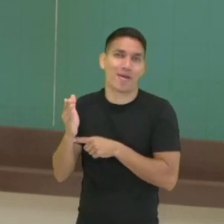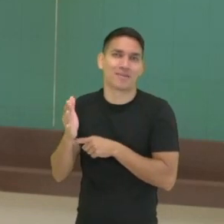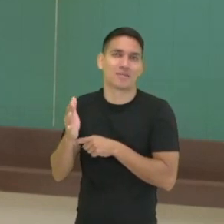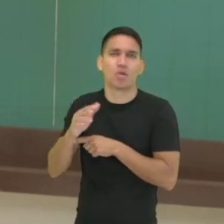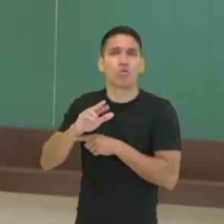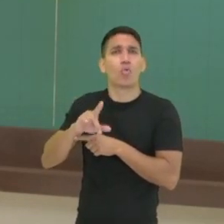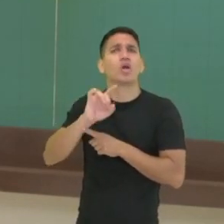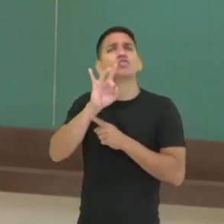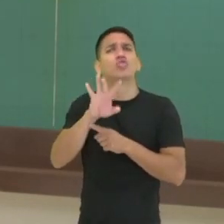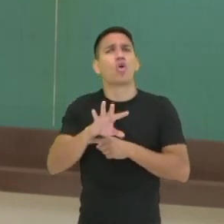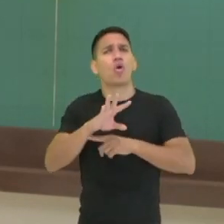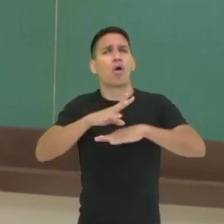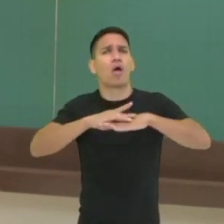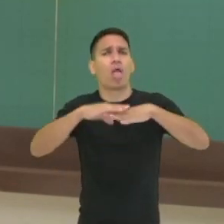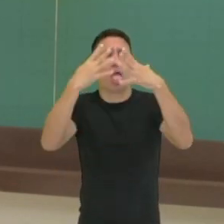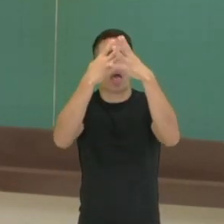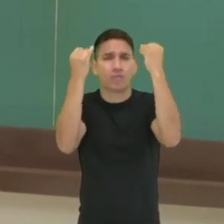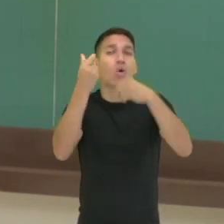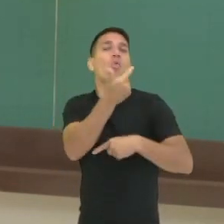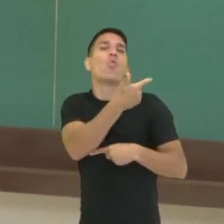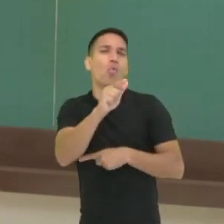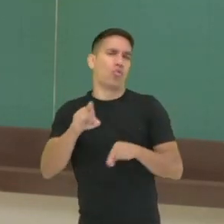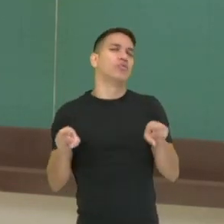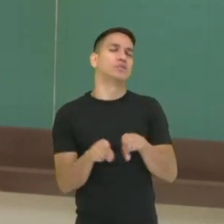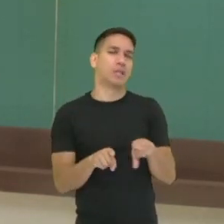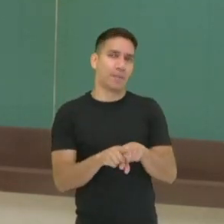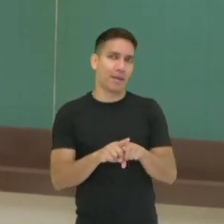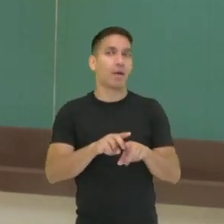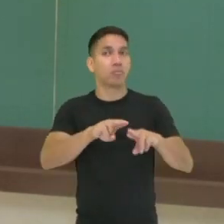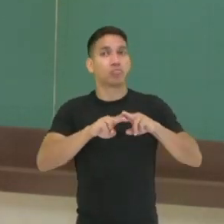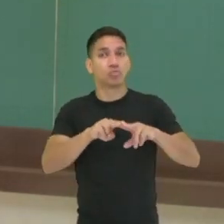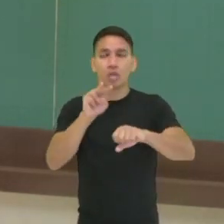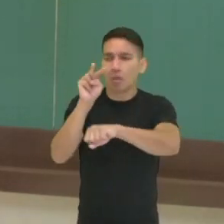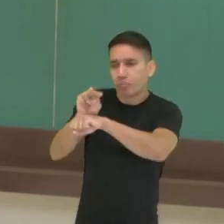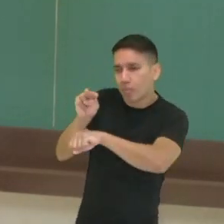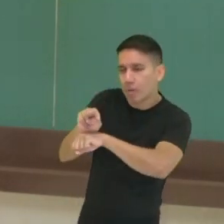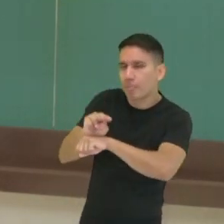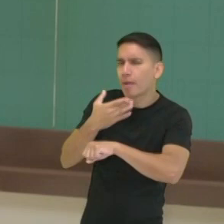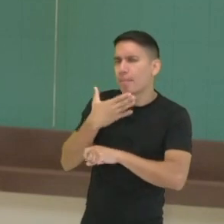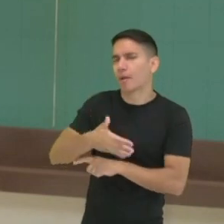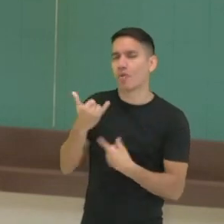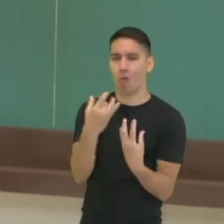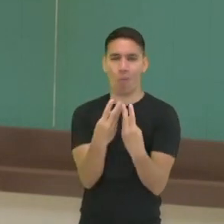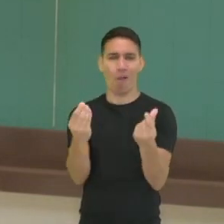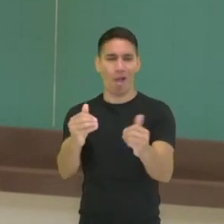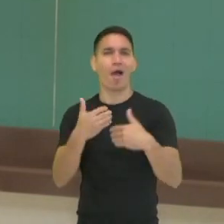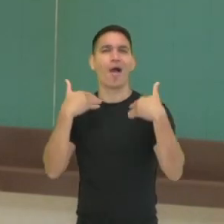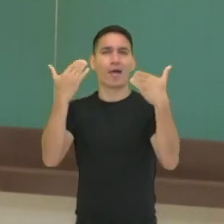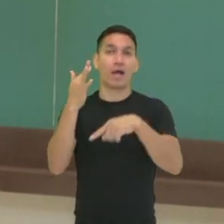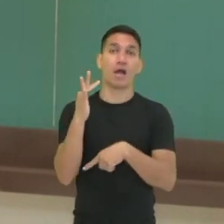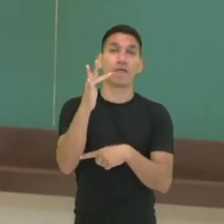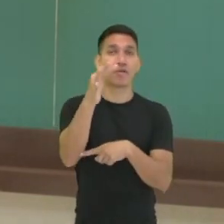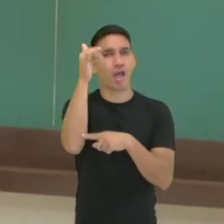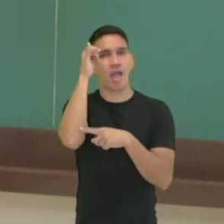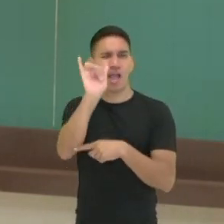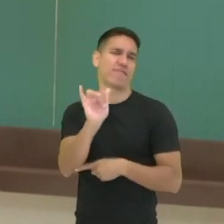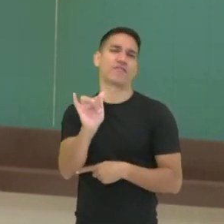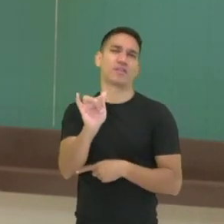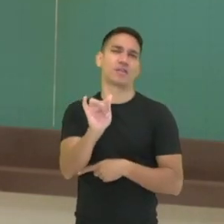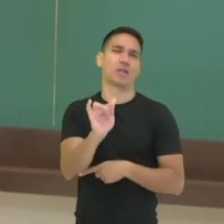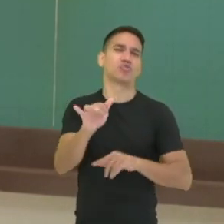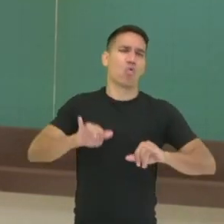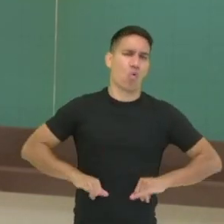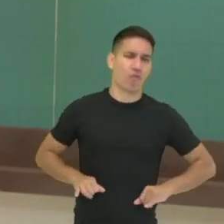para o Alzheimer, vale para outras doenças. Aí o tratamento vai ser mais eficiente e lá para frente, uma qualidade de